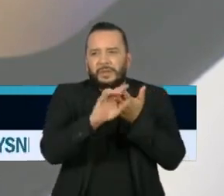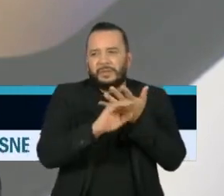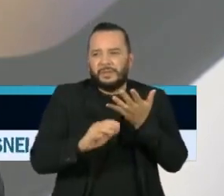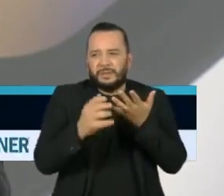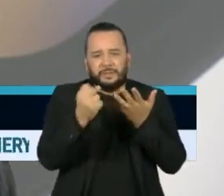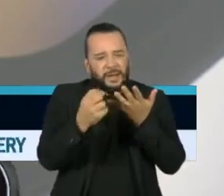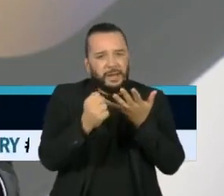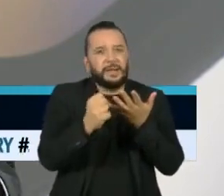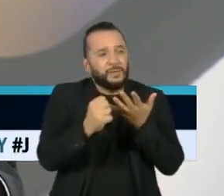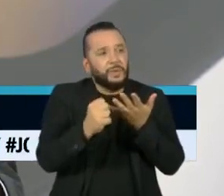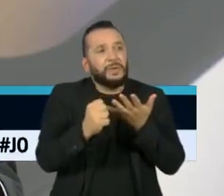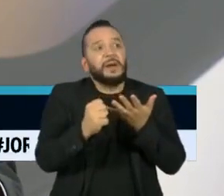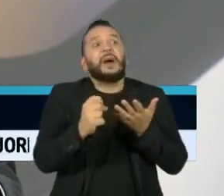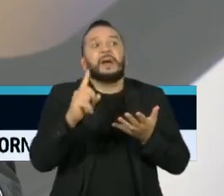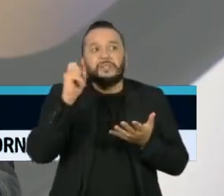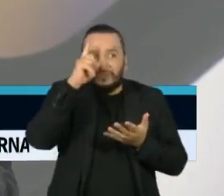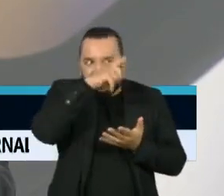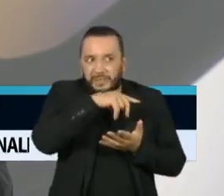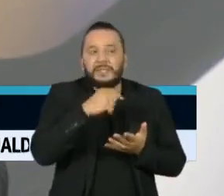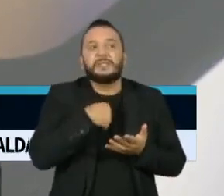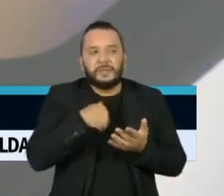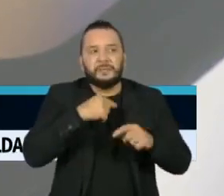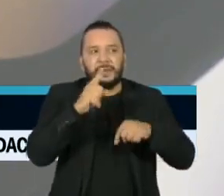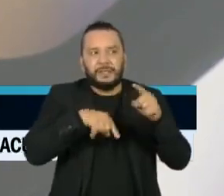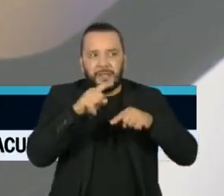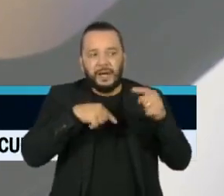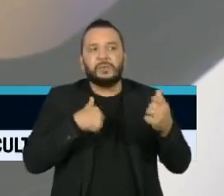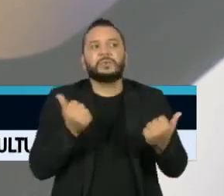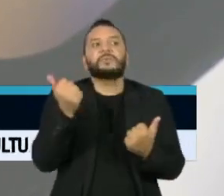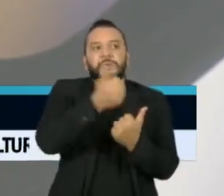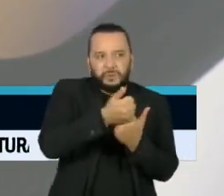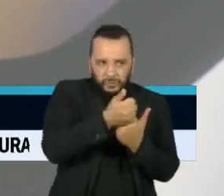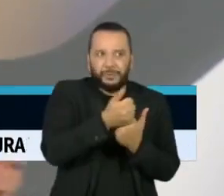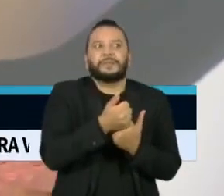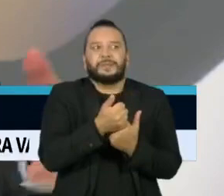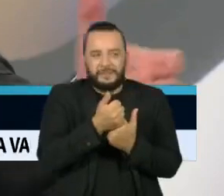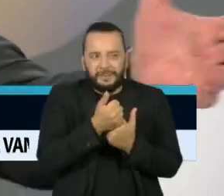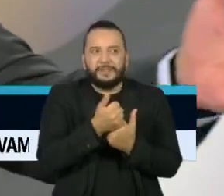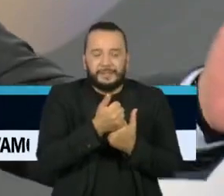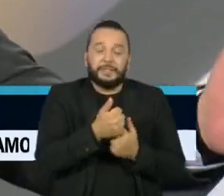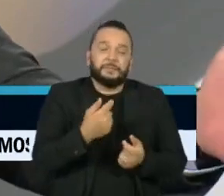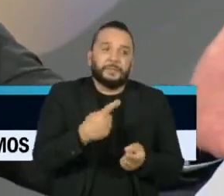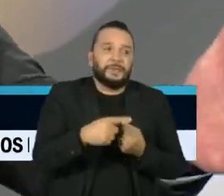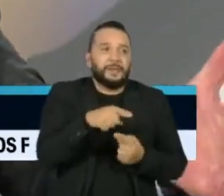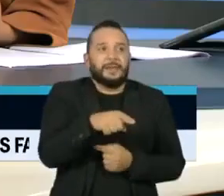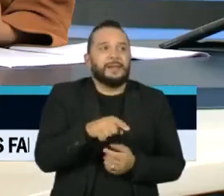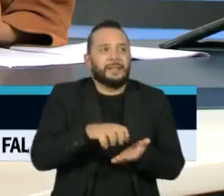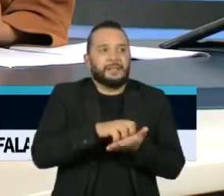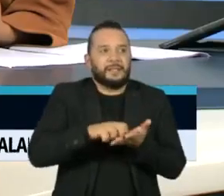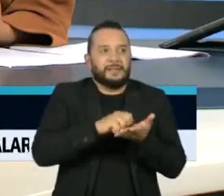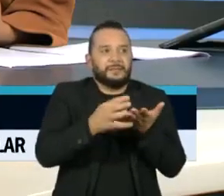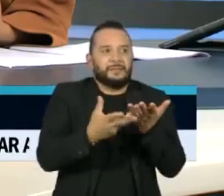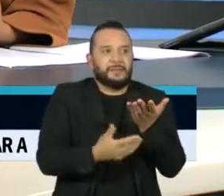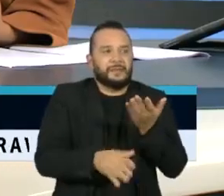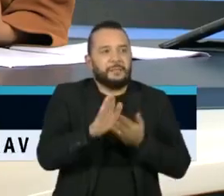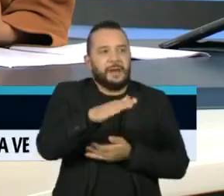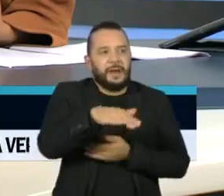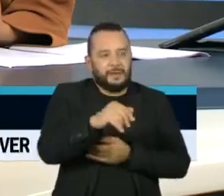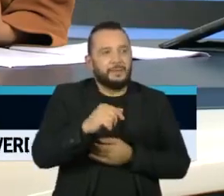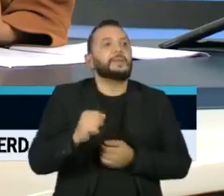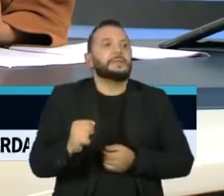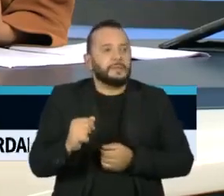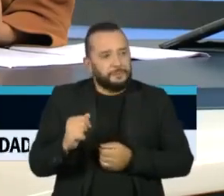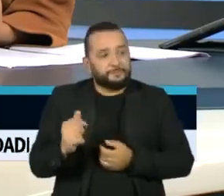são úteis e difíceis de substituir com o preço que ele tem. Você pode fazer uma cesta térmica, que é muito mais